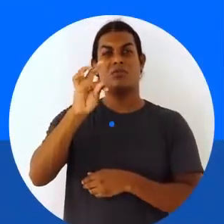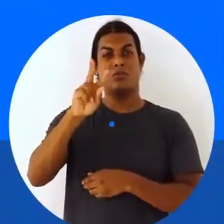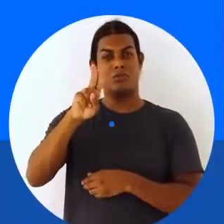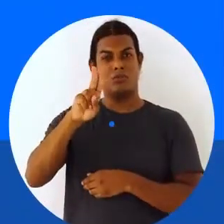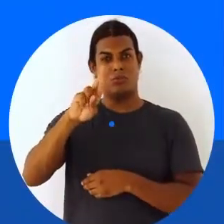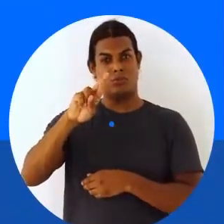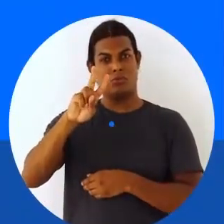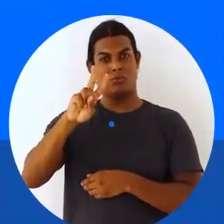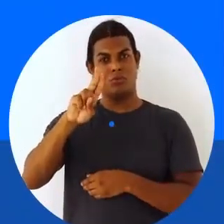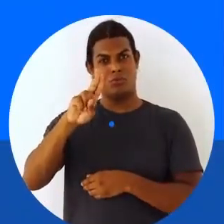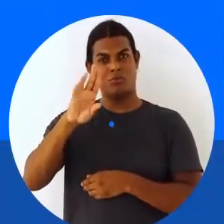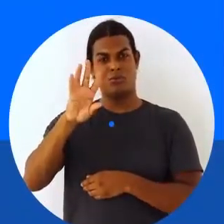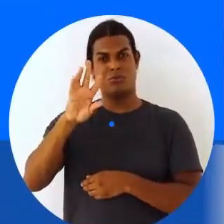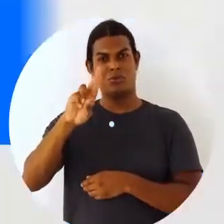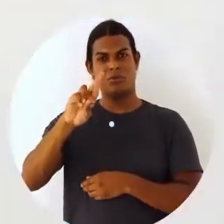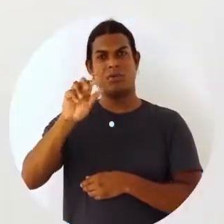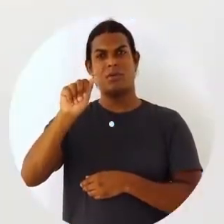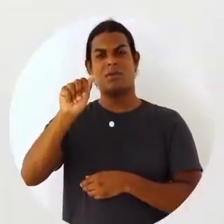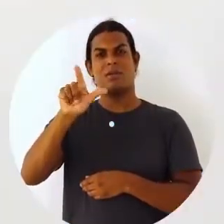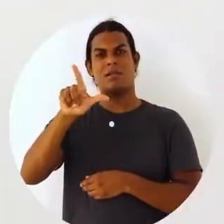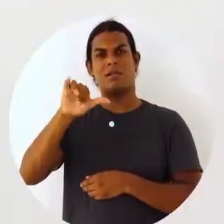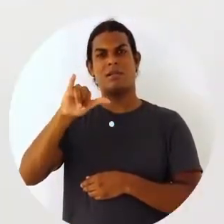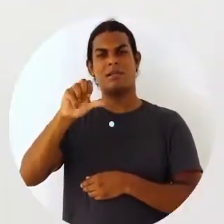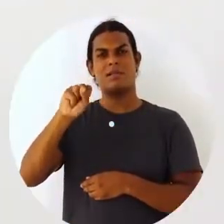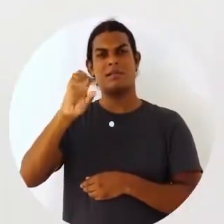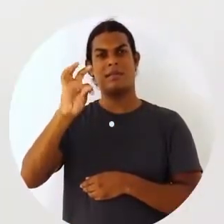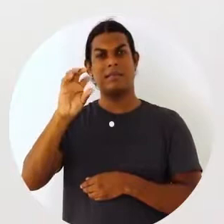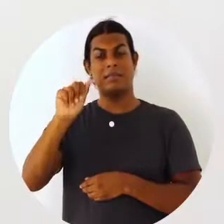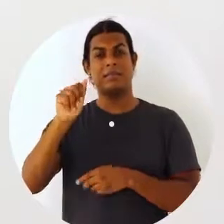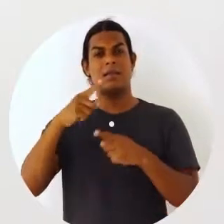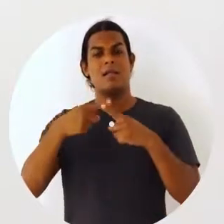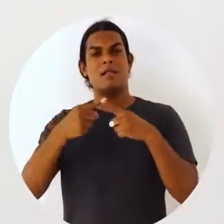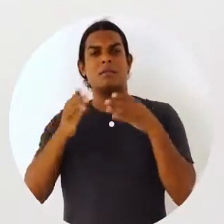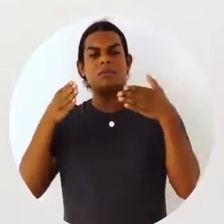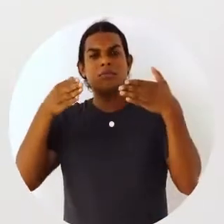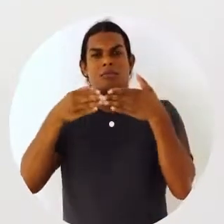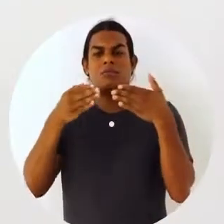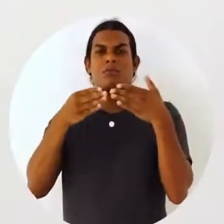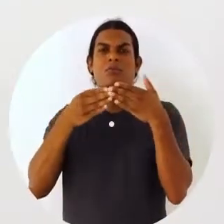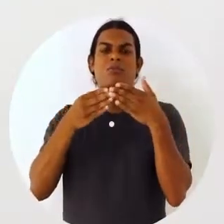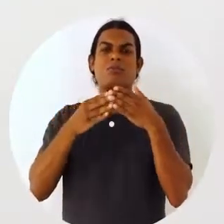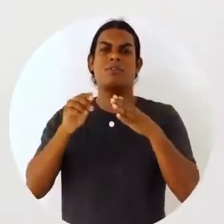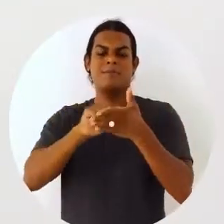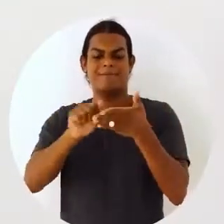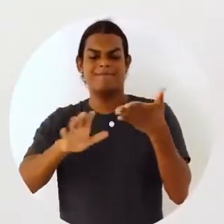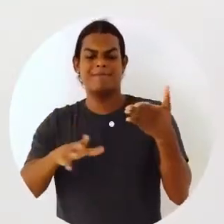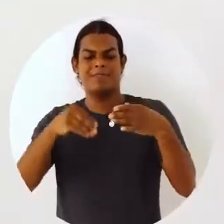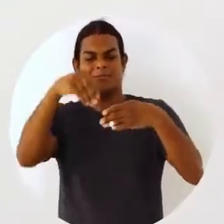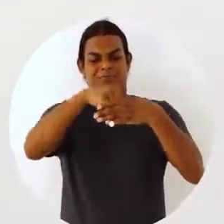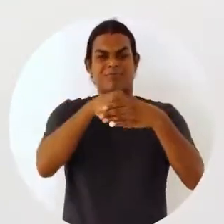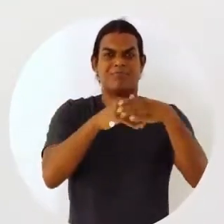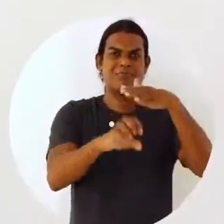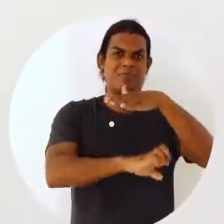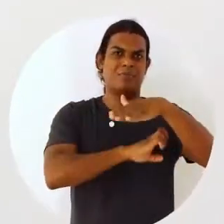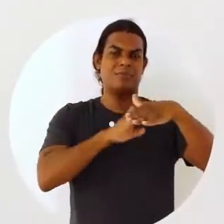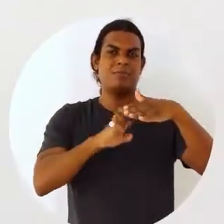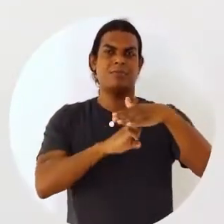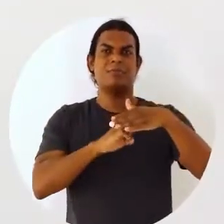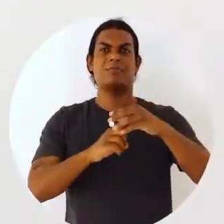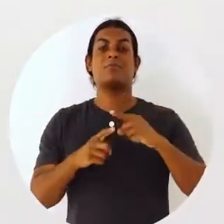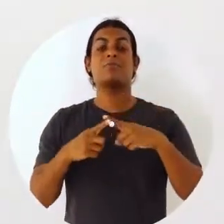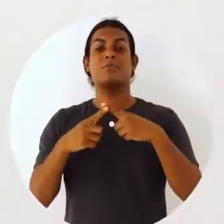Estruturalista, ela teve um foco também no processo interno, mas